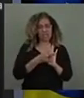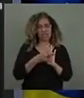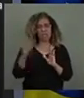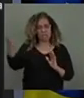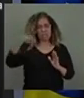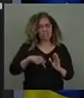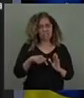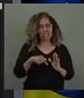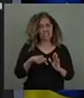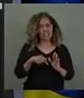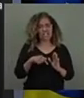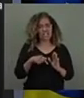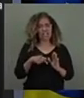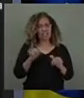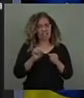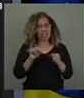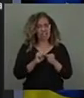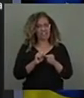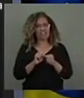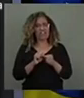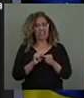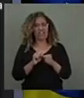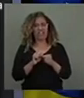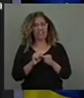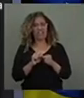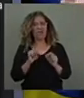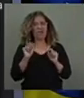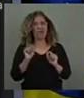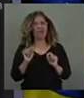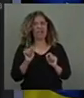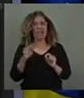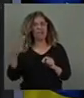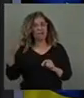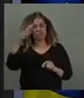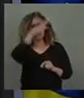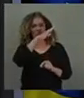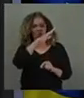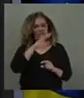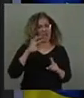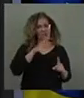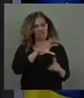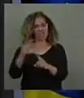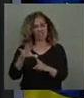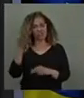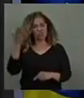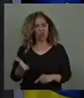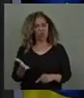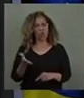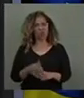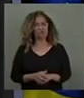aqui, para ela poder fazer uma delação premiada, dizendo o que é que Bolsonaro importunou ela.